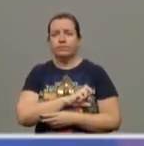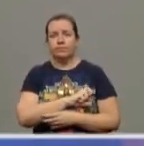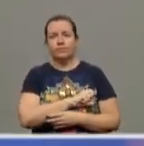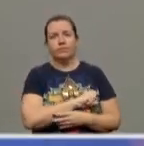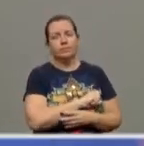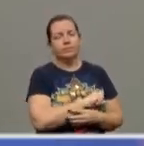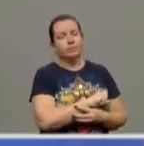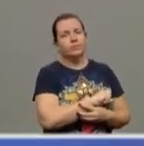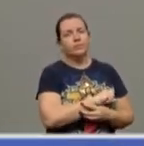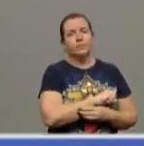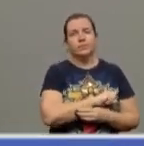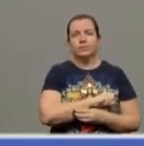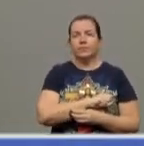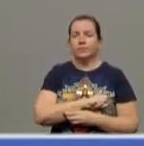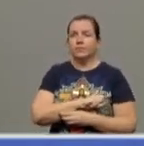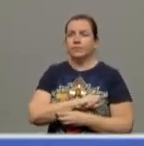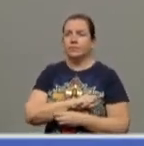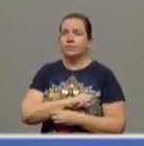para